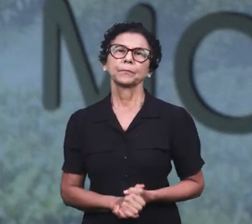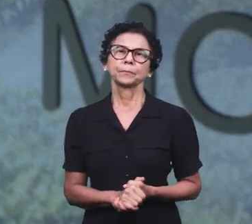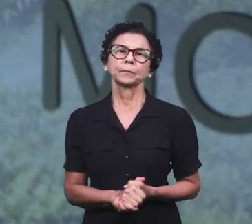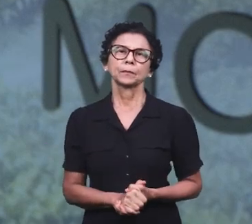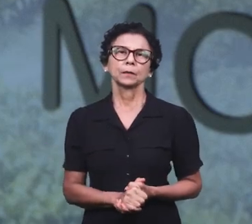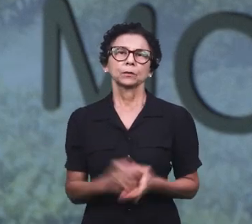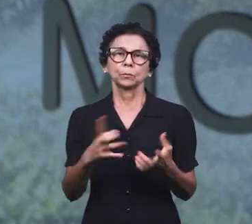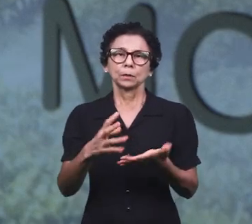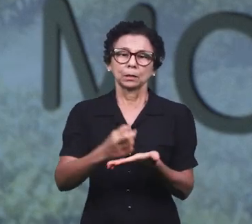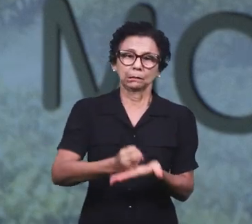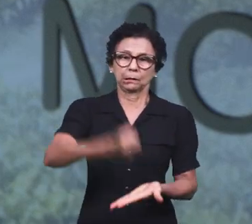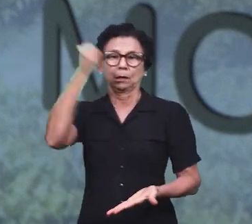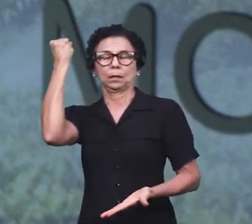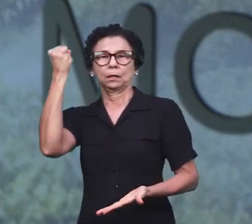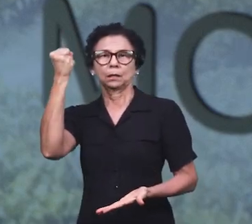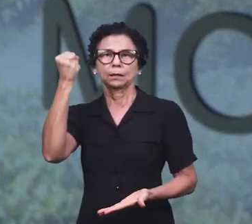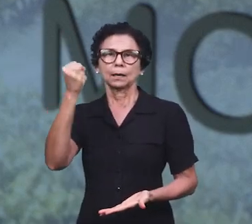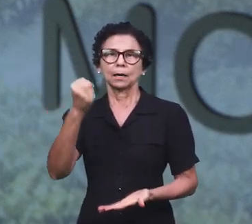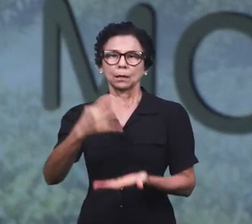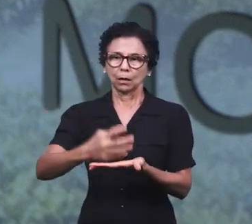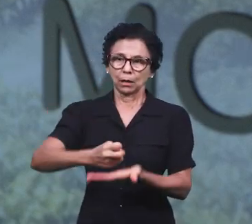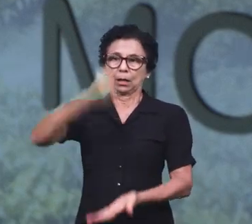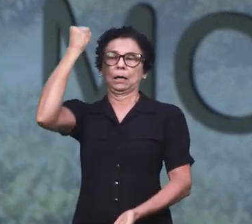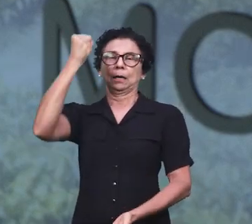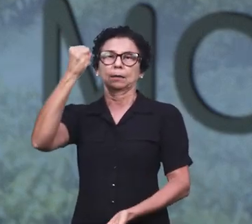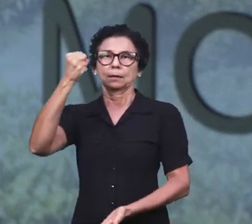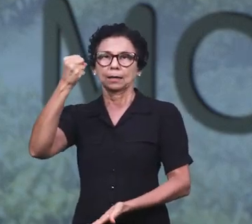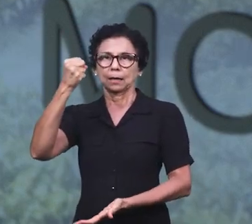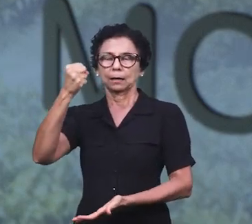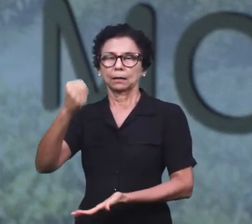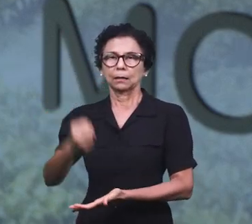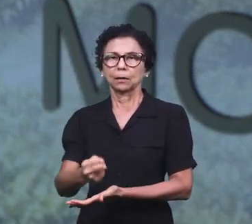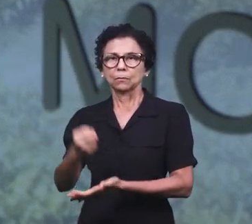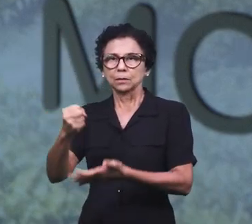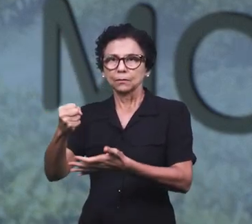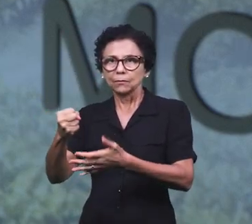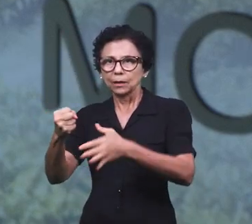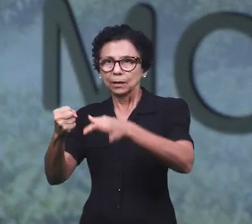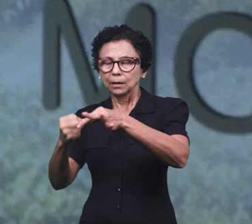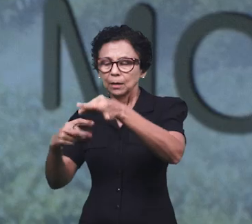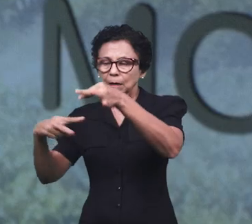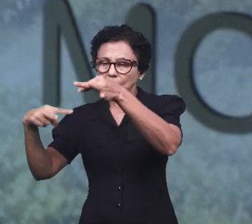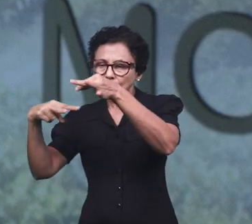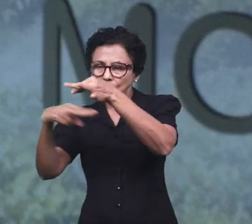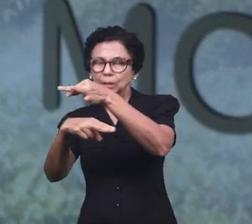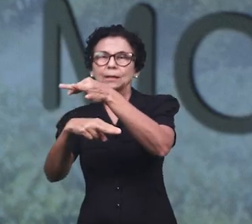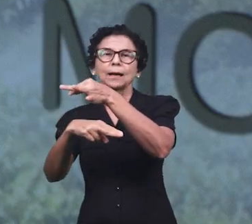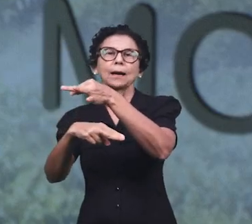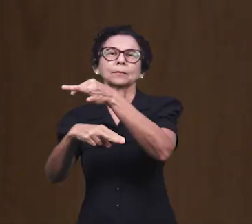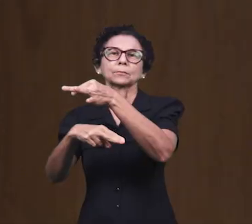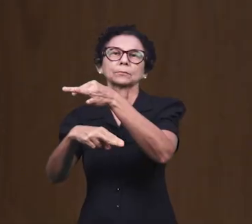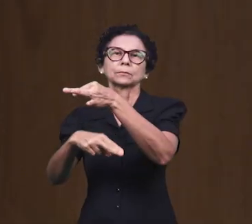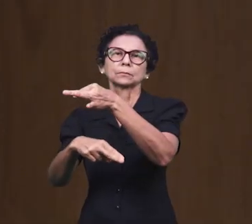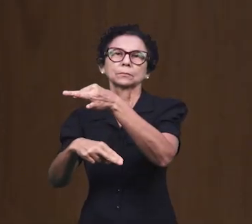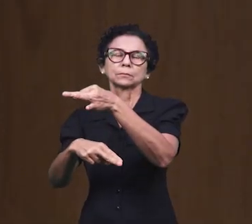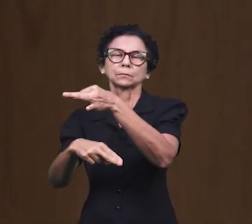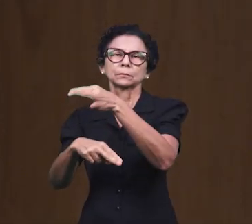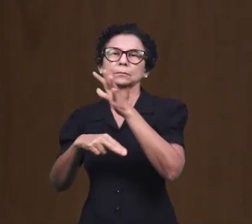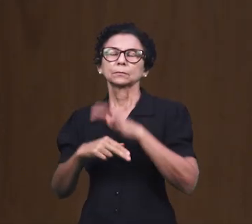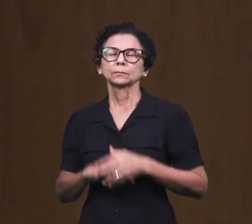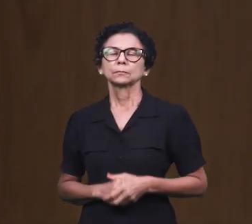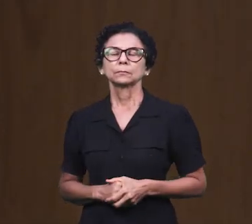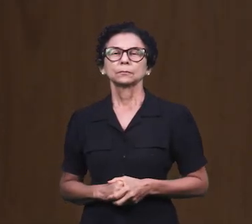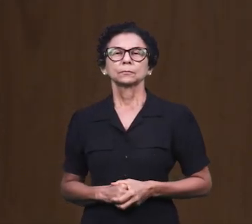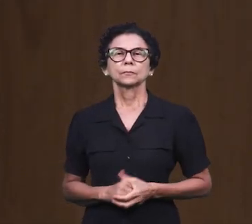de arrancar elas, o pé. Você vai ali e vai colher só a folha que você vai usar.